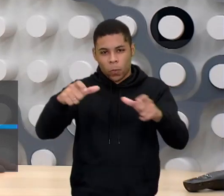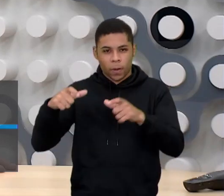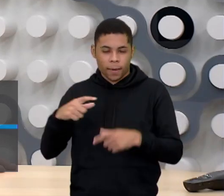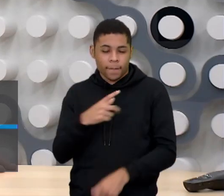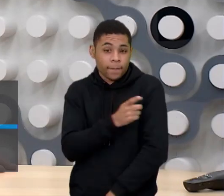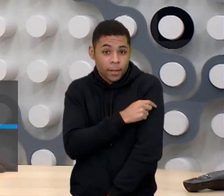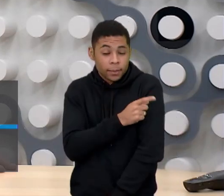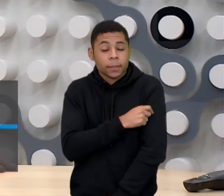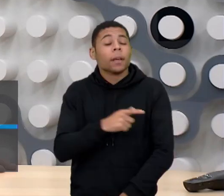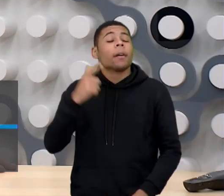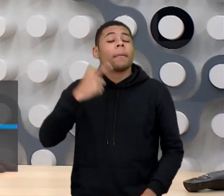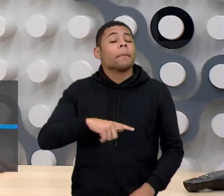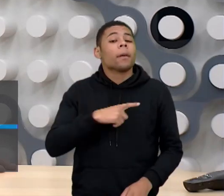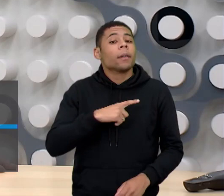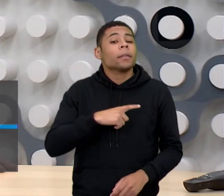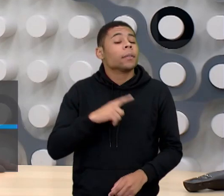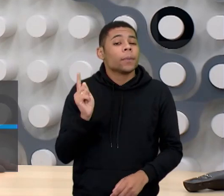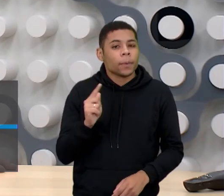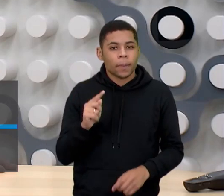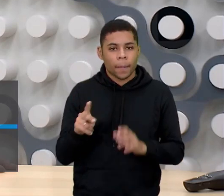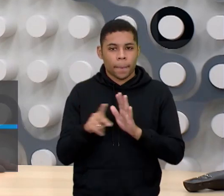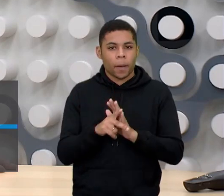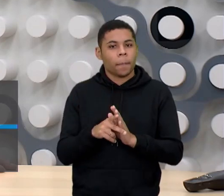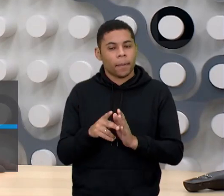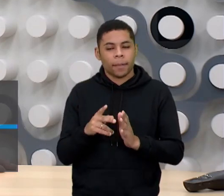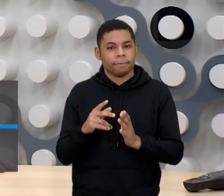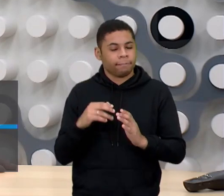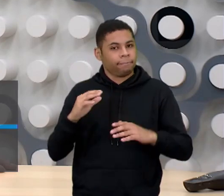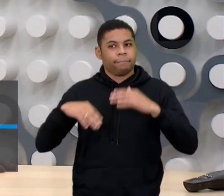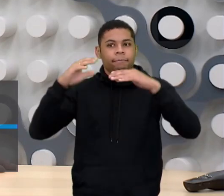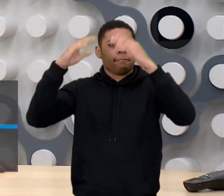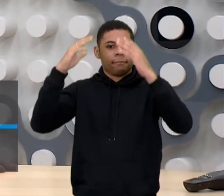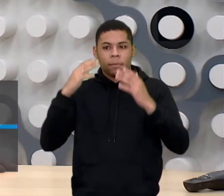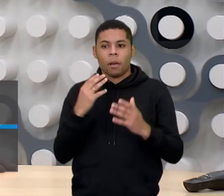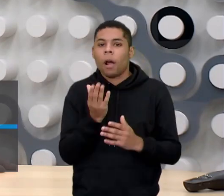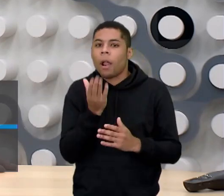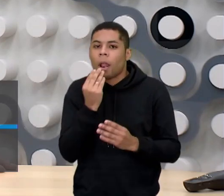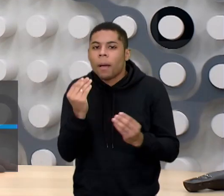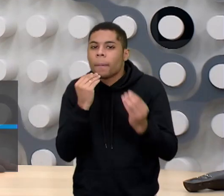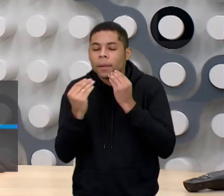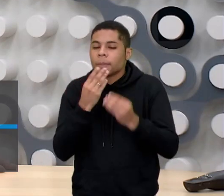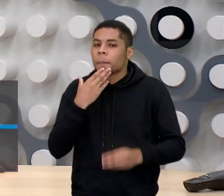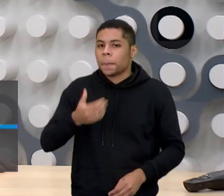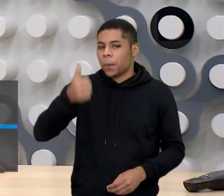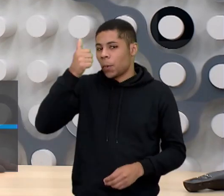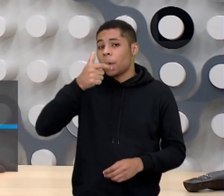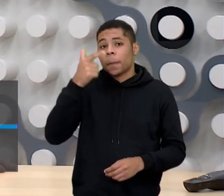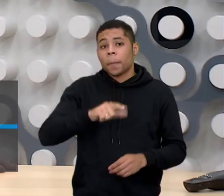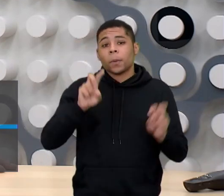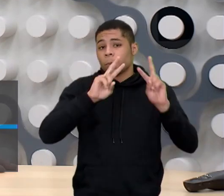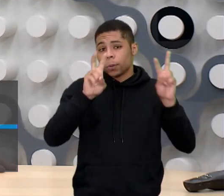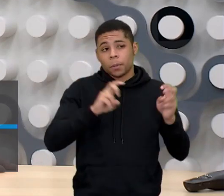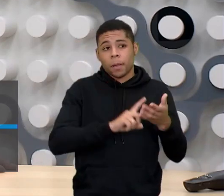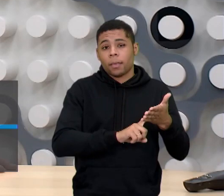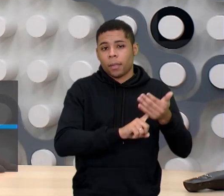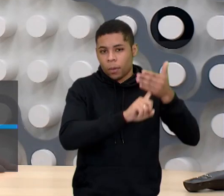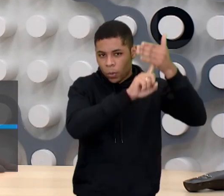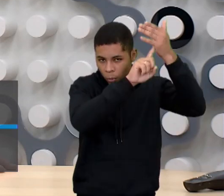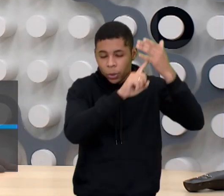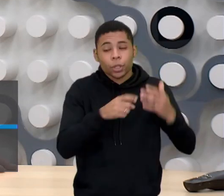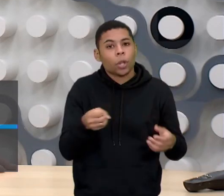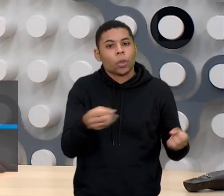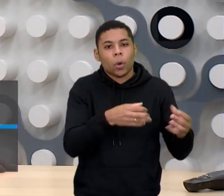e também a questão aí, né, dos avanços aí da alimentação e também da questão aí da tecnologia e modernização